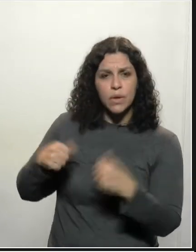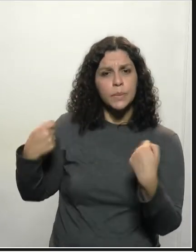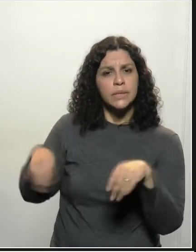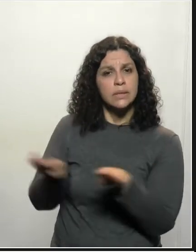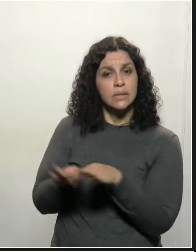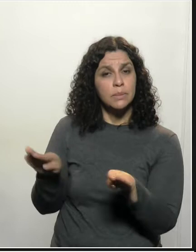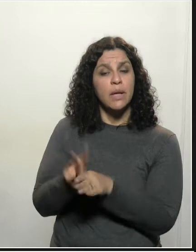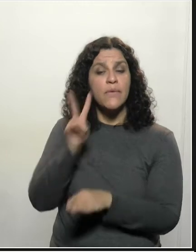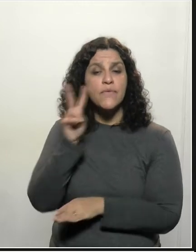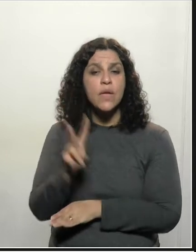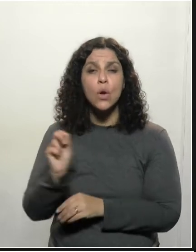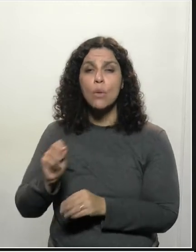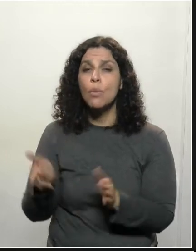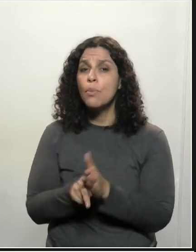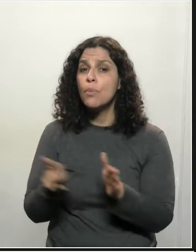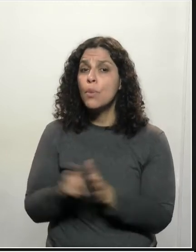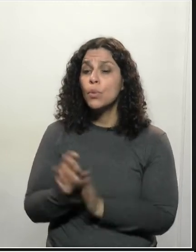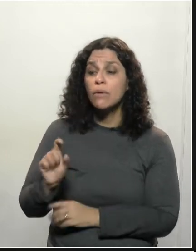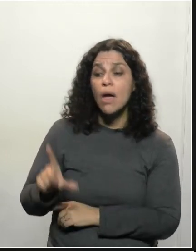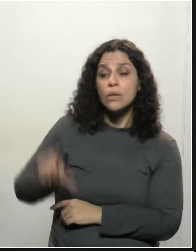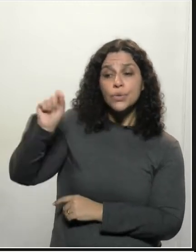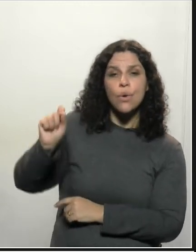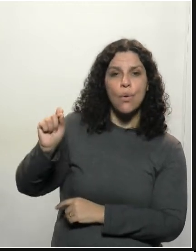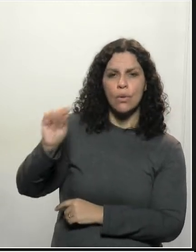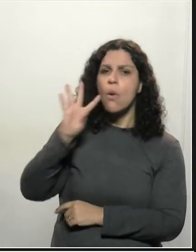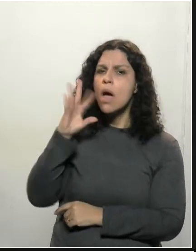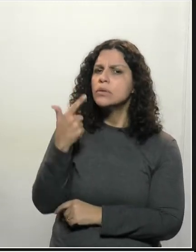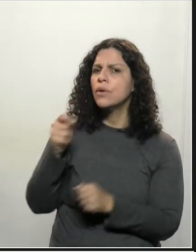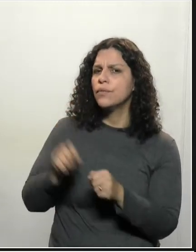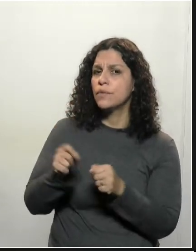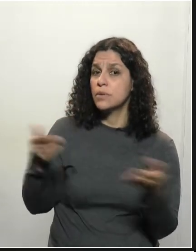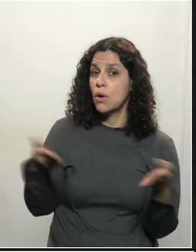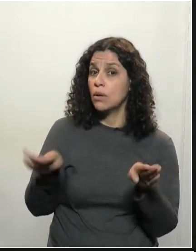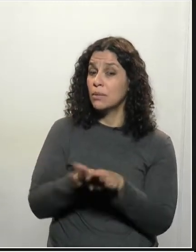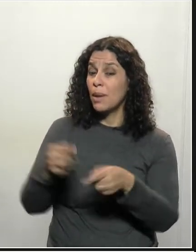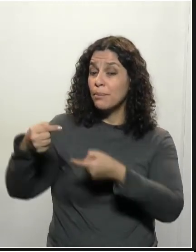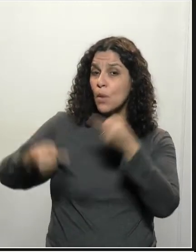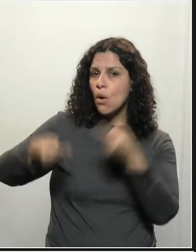ser avaliada pela tomada de decisões e pela